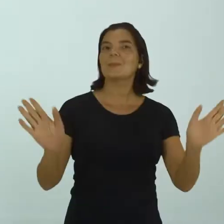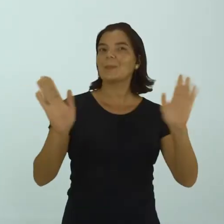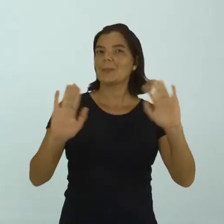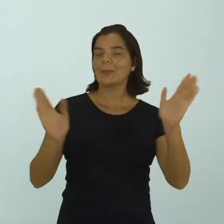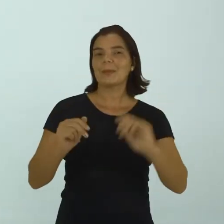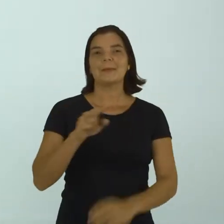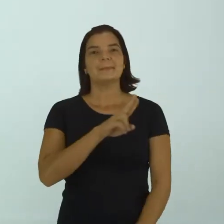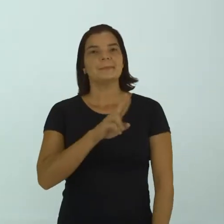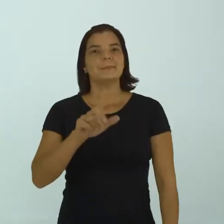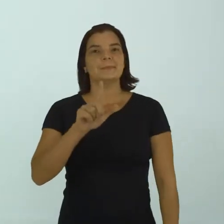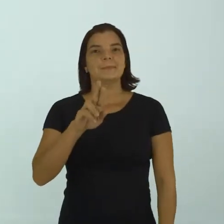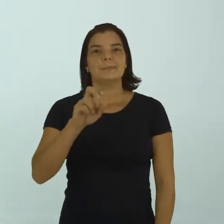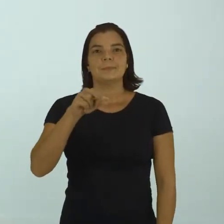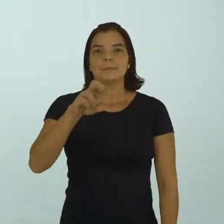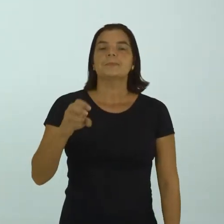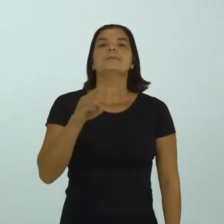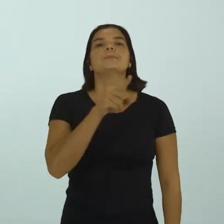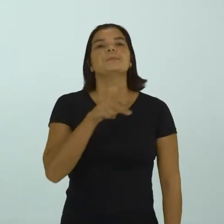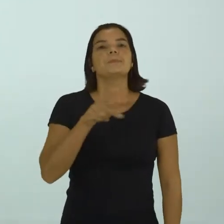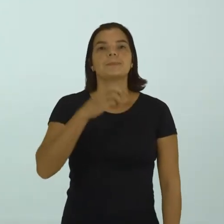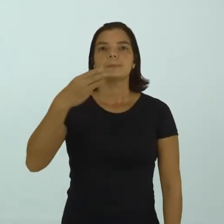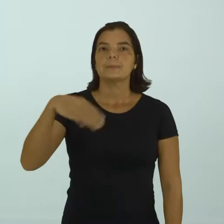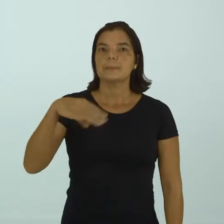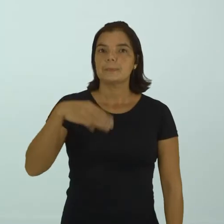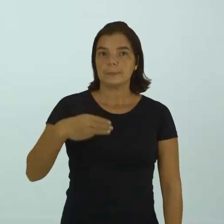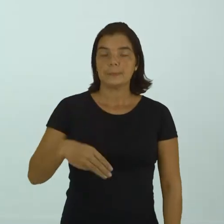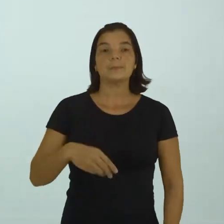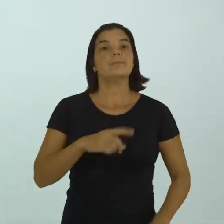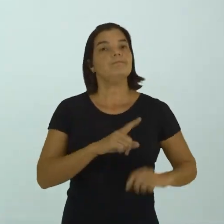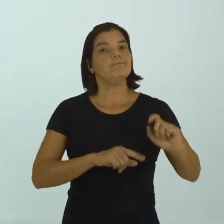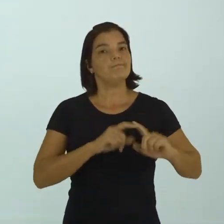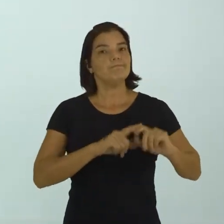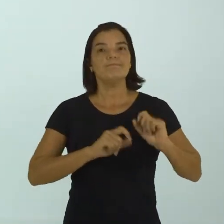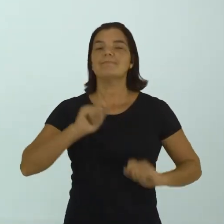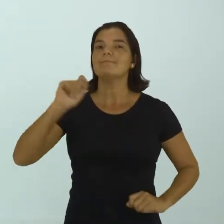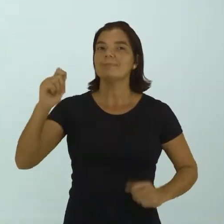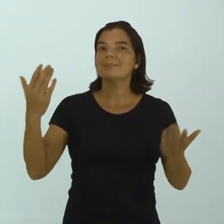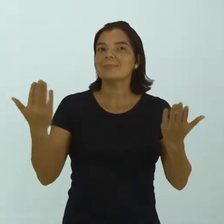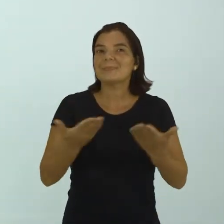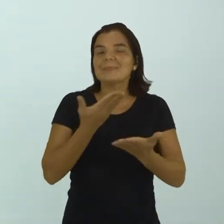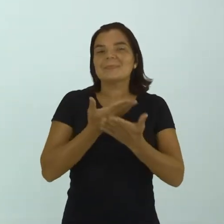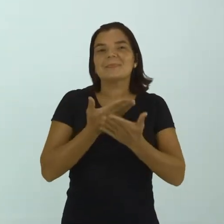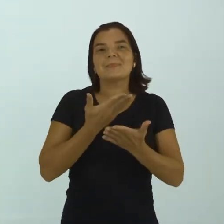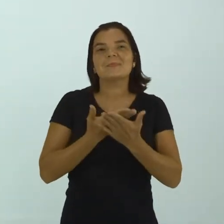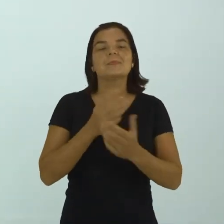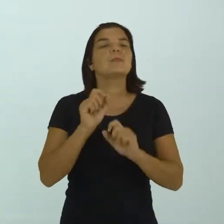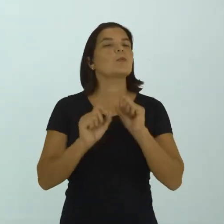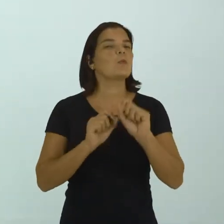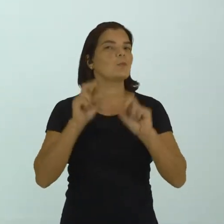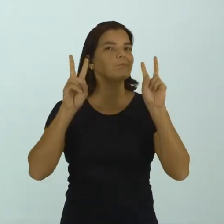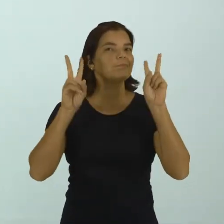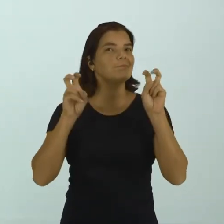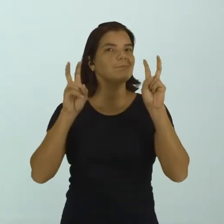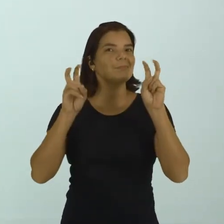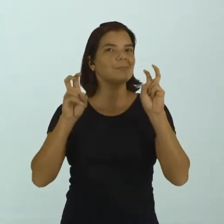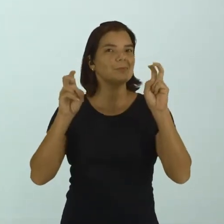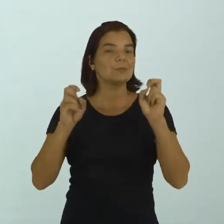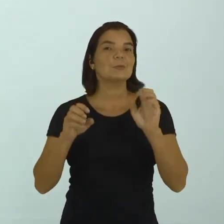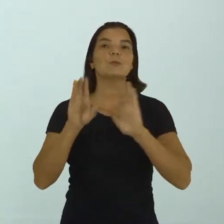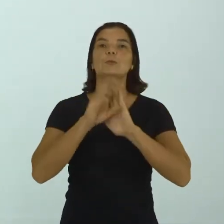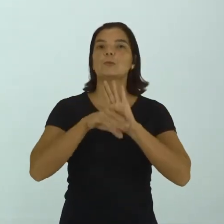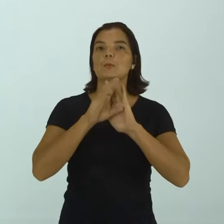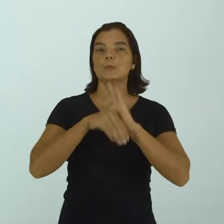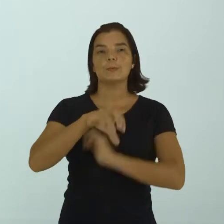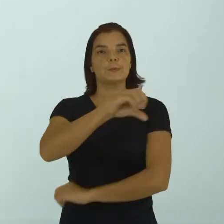Olá, meu nome é Luan, sou professor de matemática da rede pública do estado do Acre e hoje nós vamos ter aí mais uma aula aí sobre os conteúdos